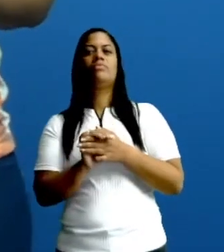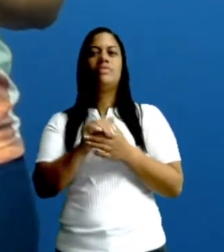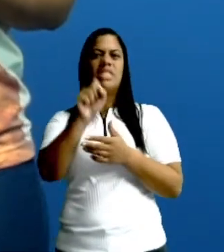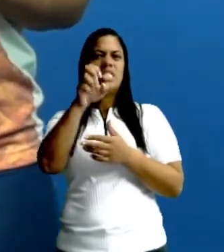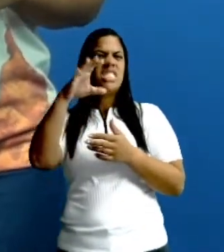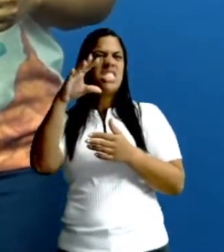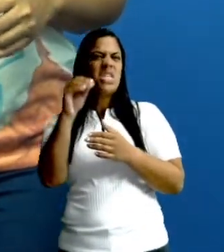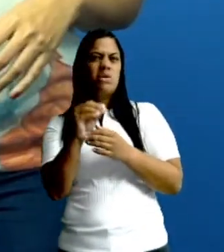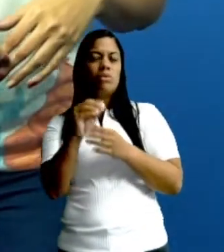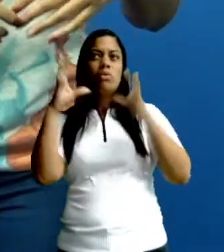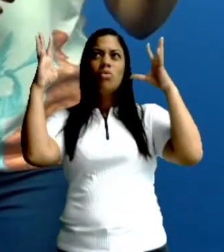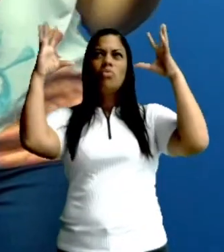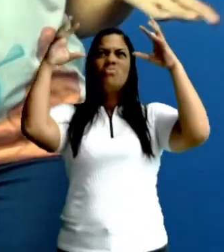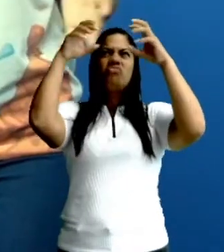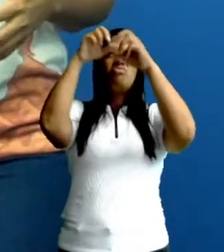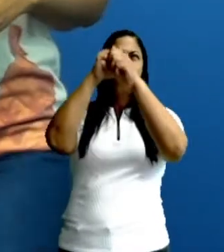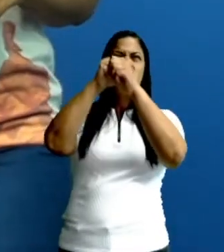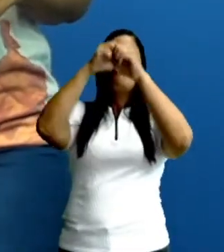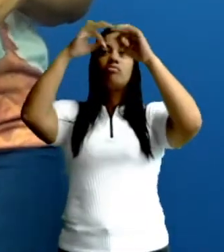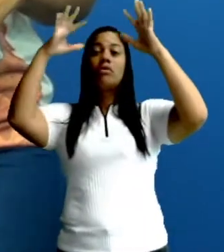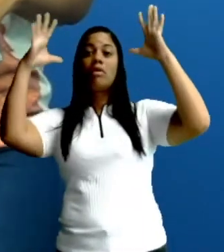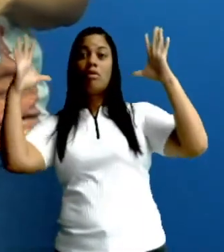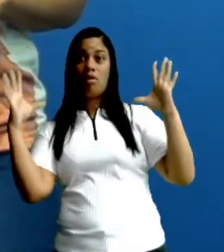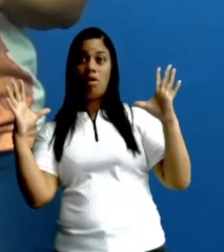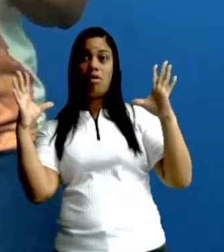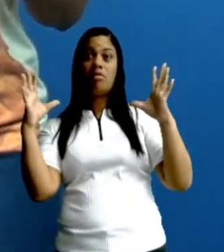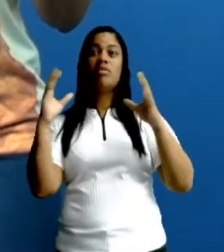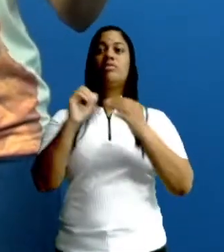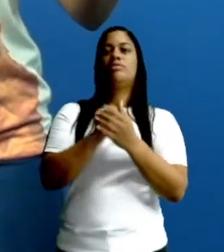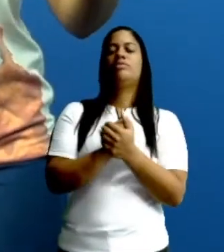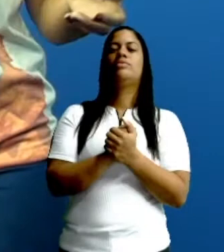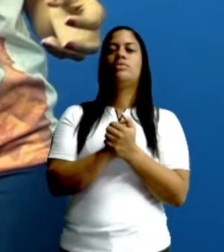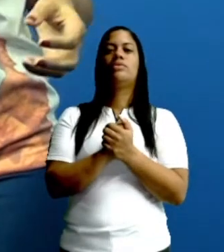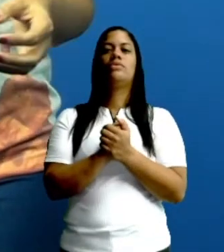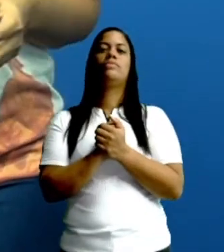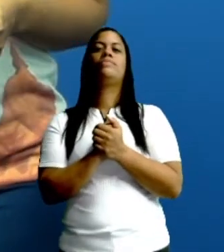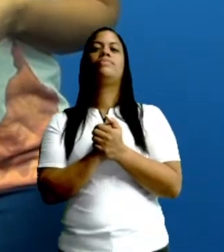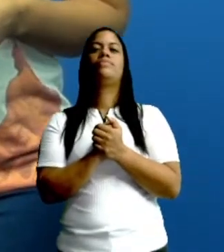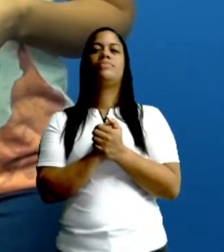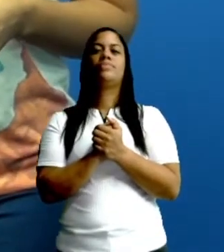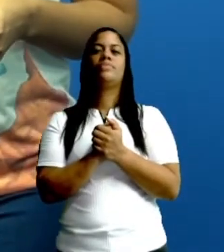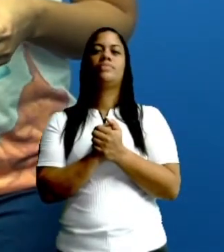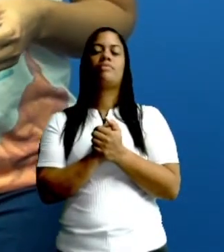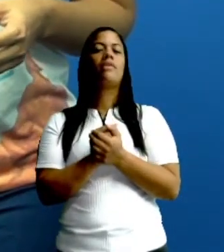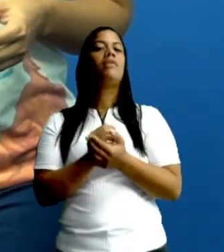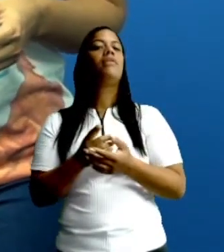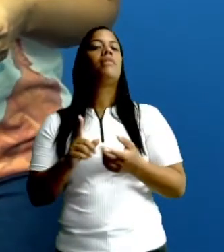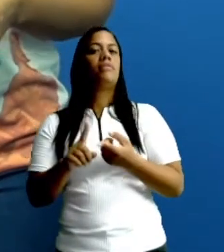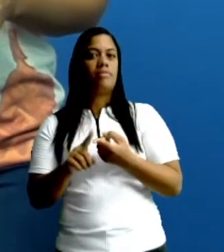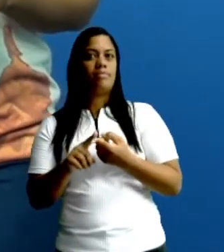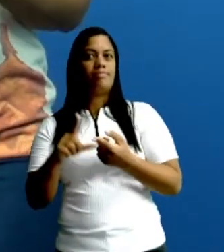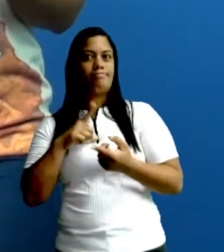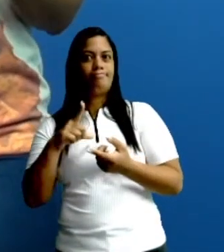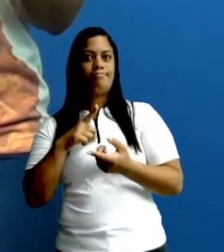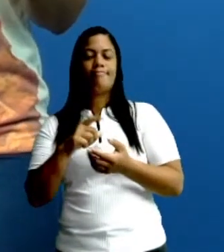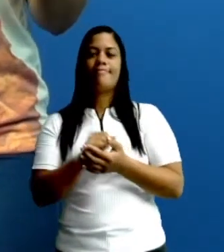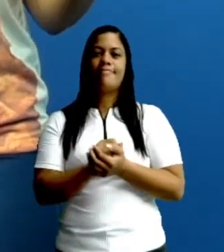seco, nublado, claro, estável ou instável. E aí eu tenho